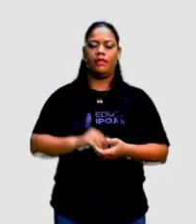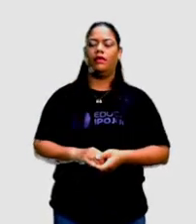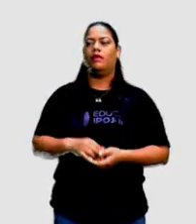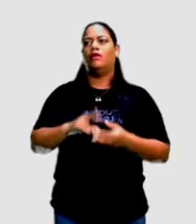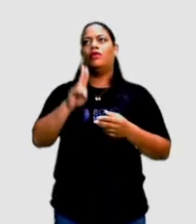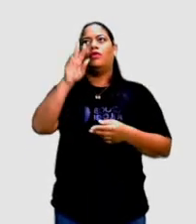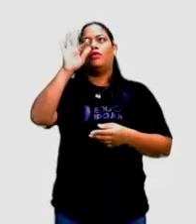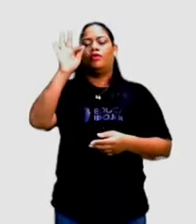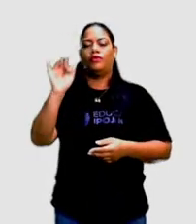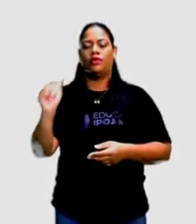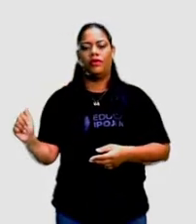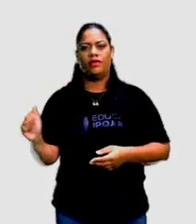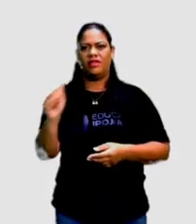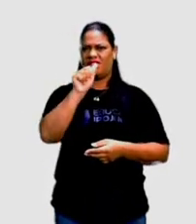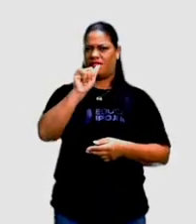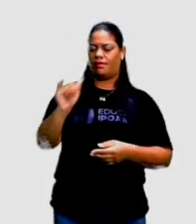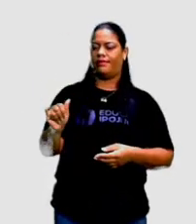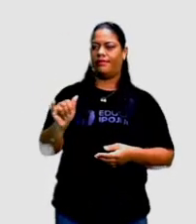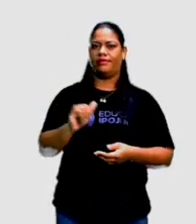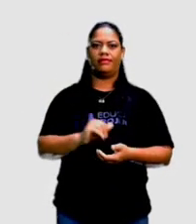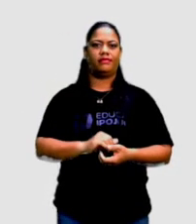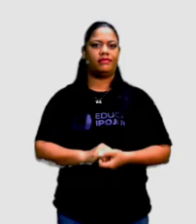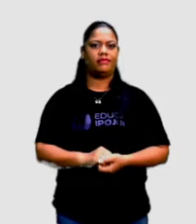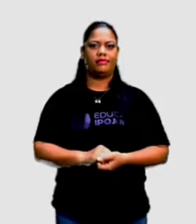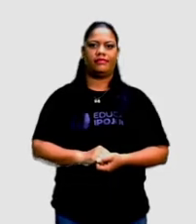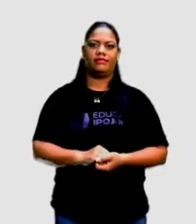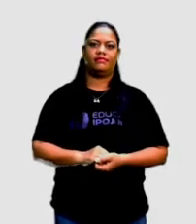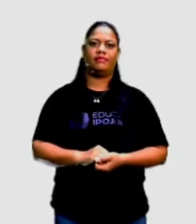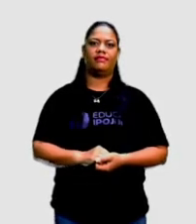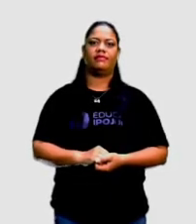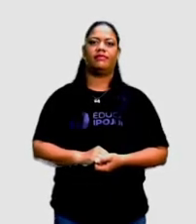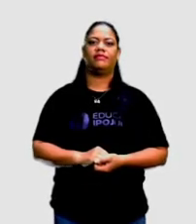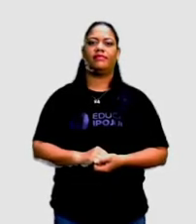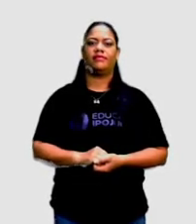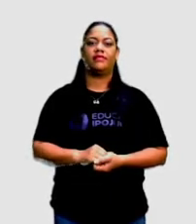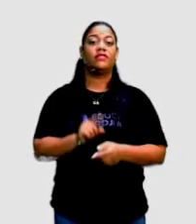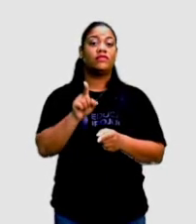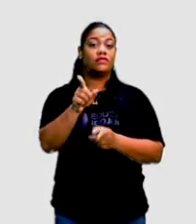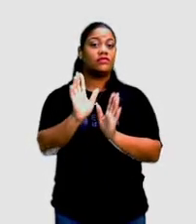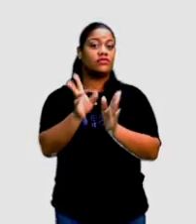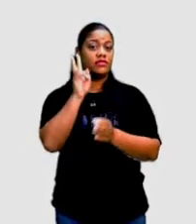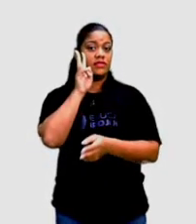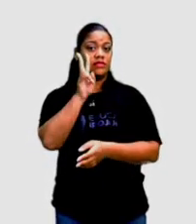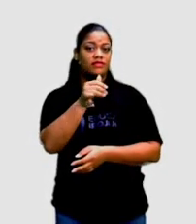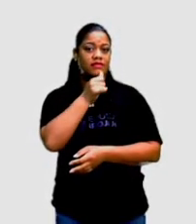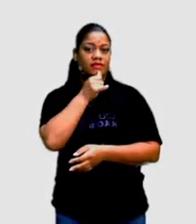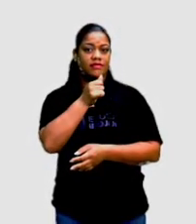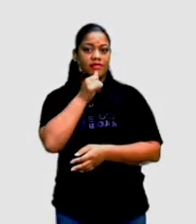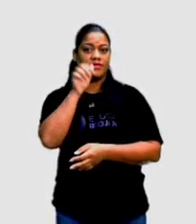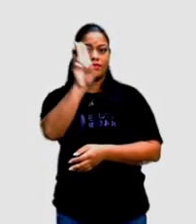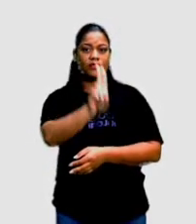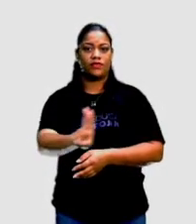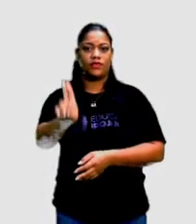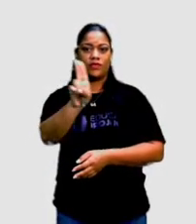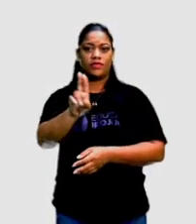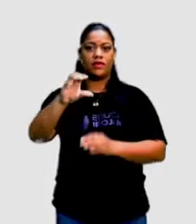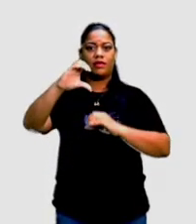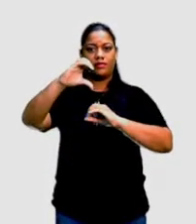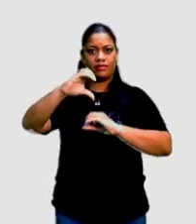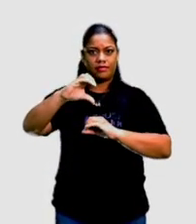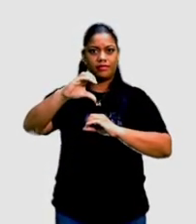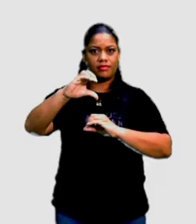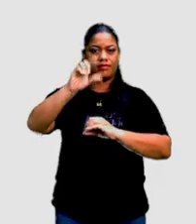Ufa. Ai. Oh. Ah. Ok? Você já viu algum exemplo em que foi usada interrogação